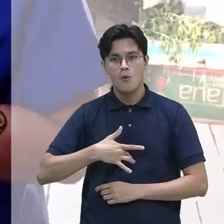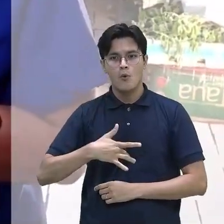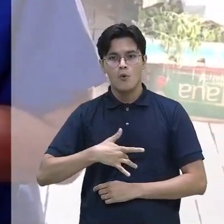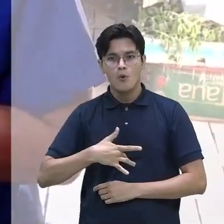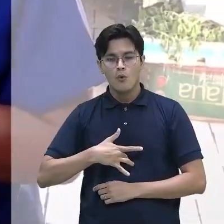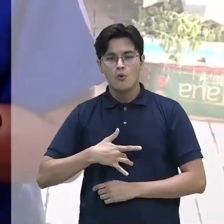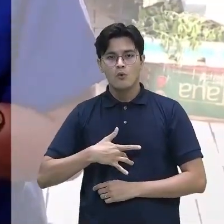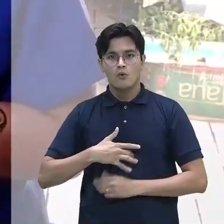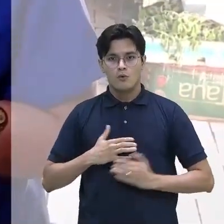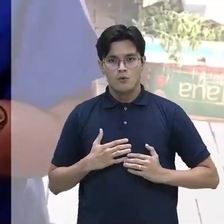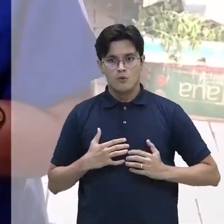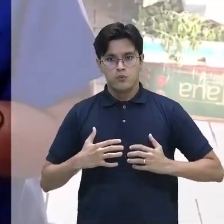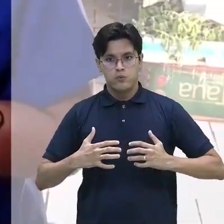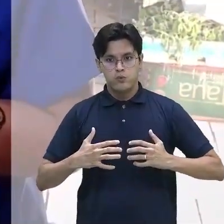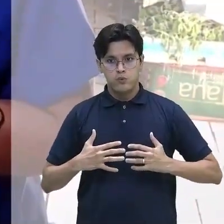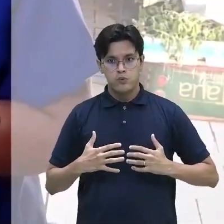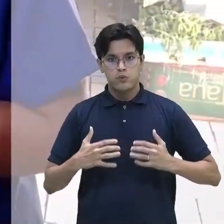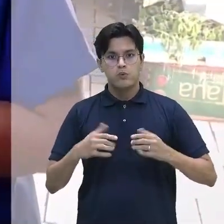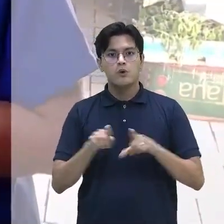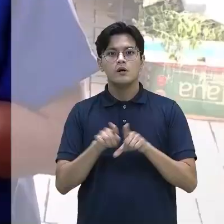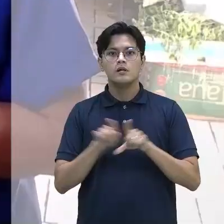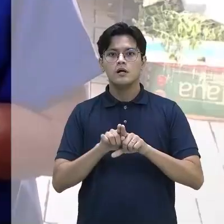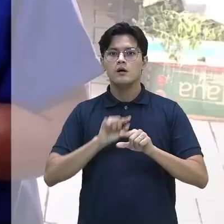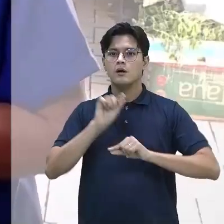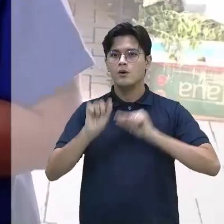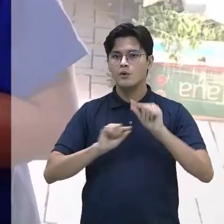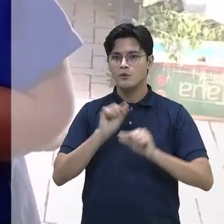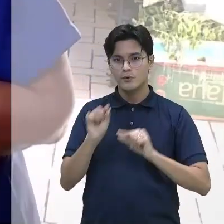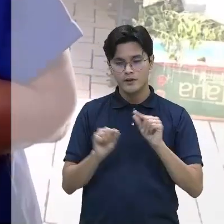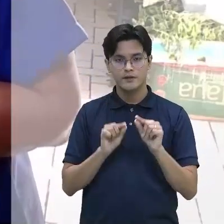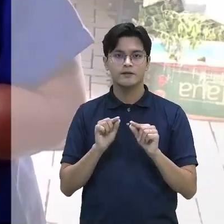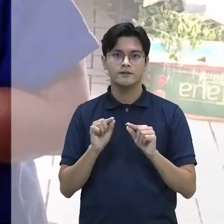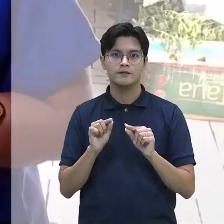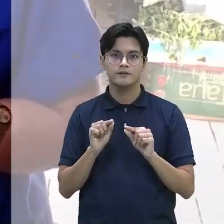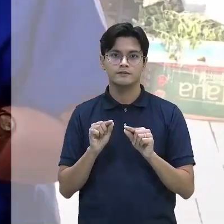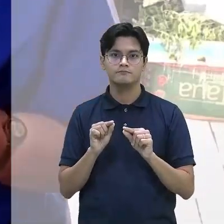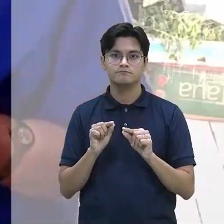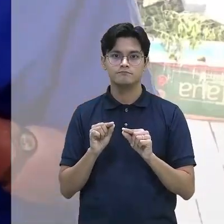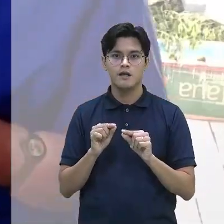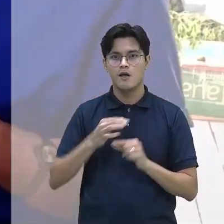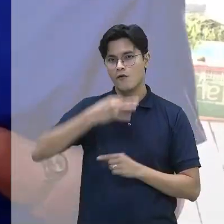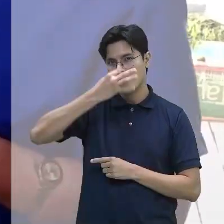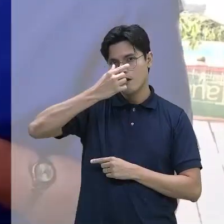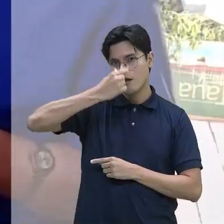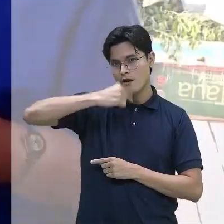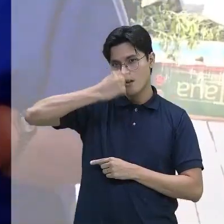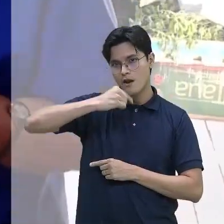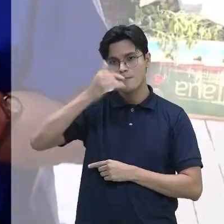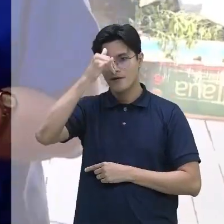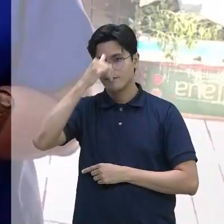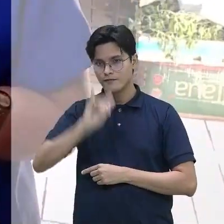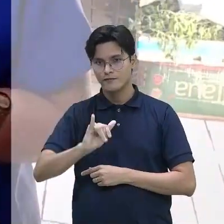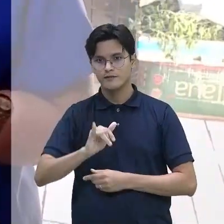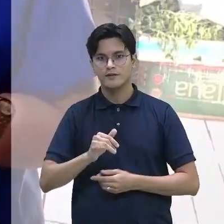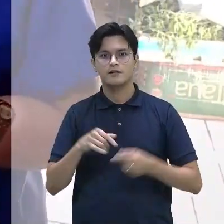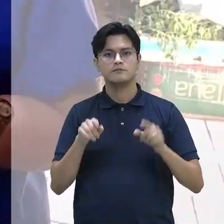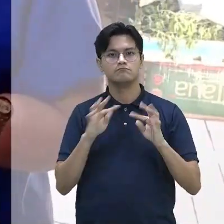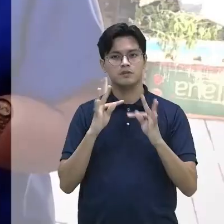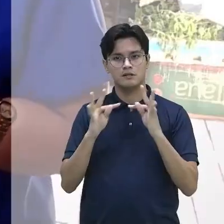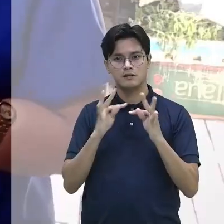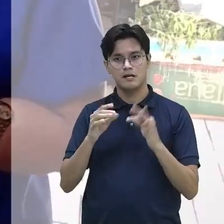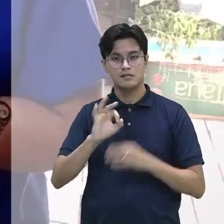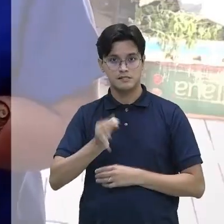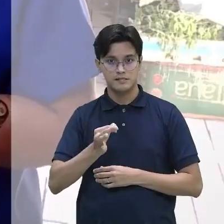Então, uma das ervas mais procuradas, primeiramente, é o mastruz. E o modo de preparo? E o modo de preparo dela é através do